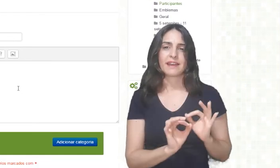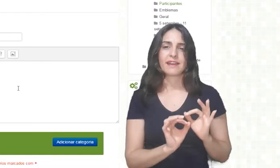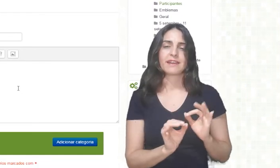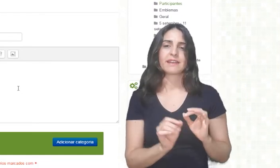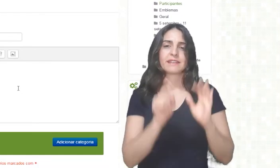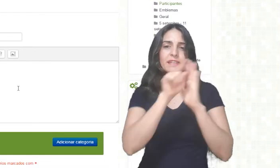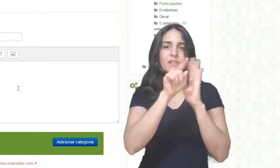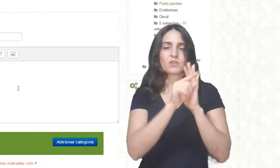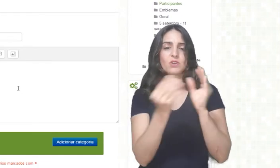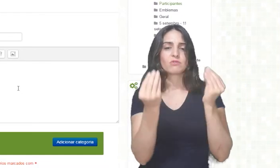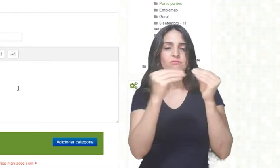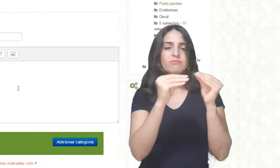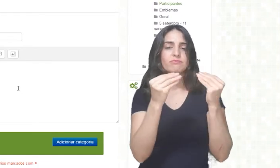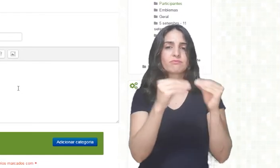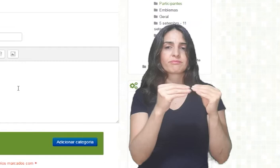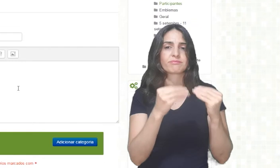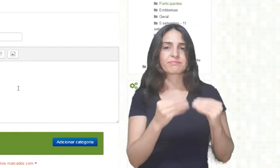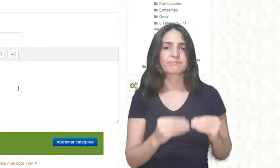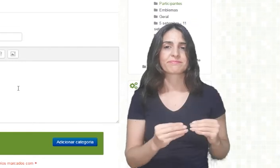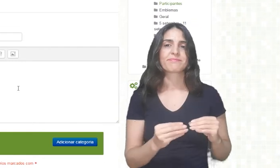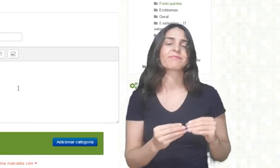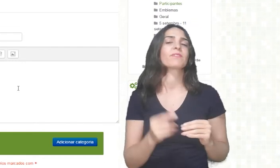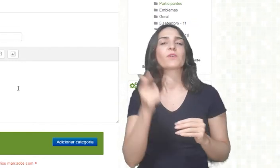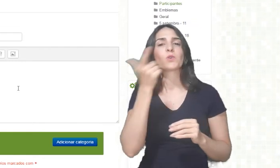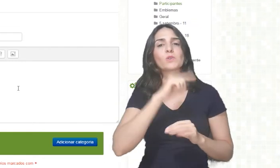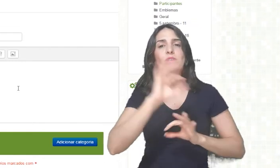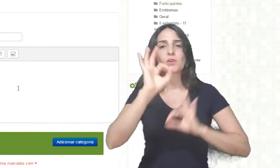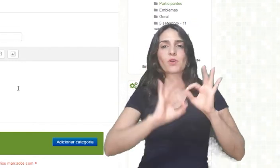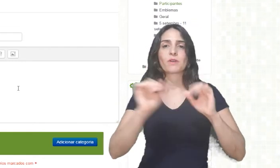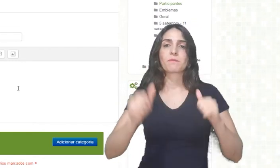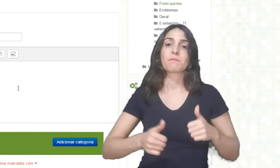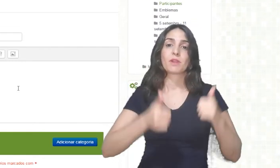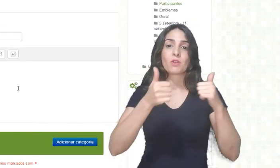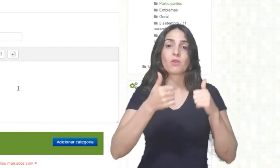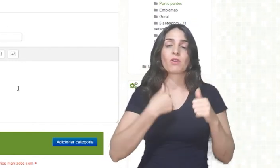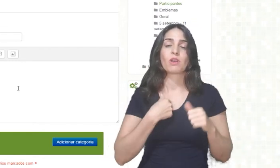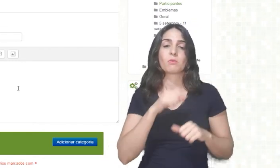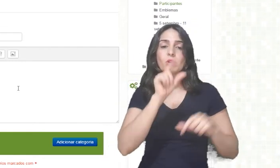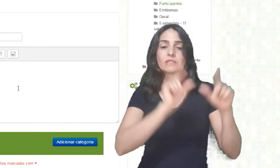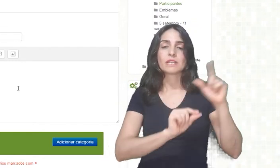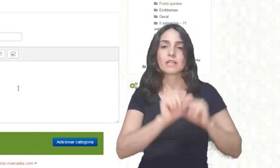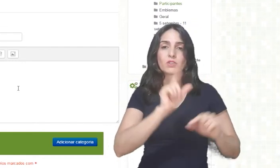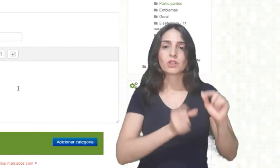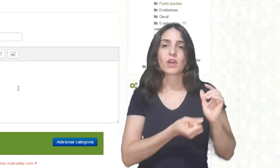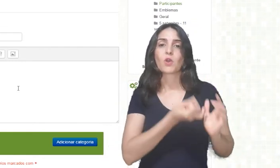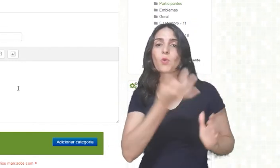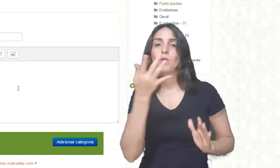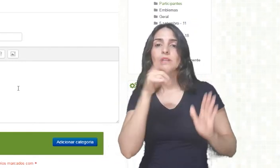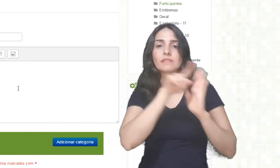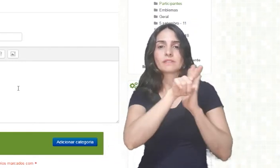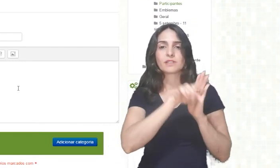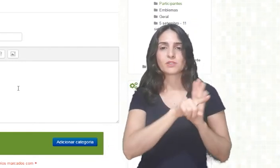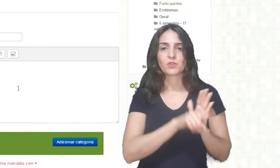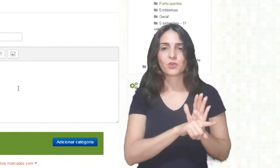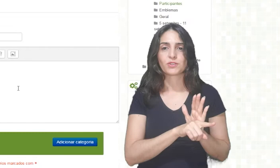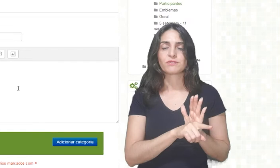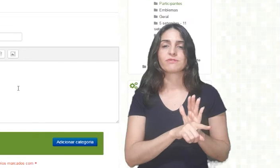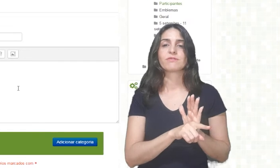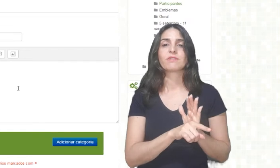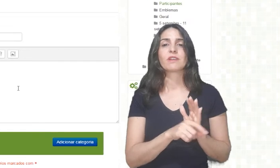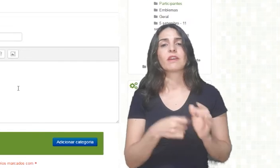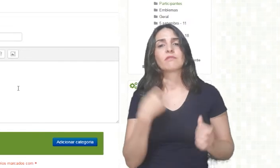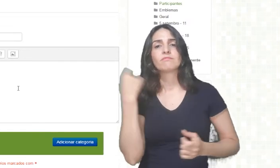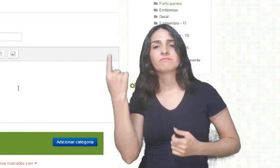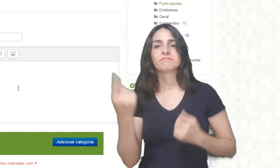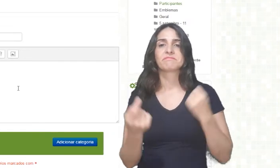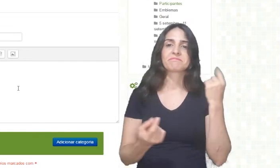organizar melhor as questões que eu vou criar e também vai possibilitar que eu selecione uma quantidade